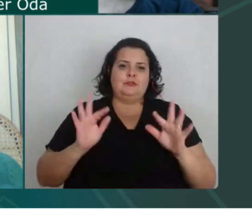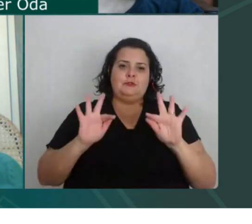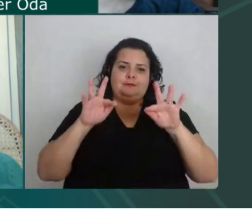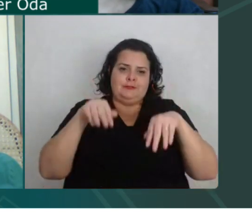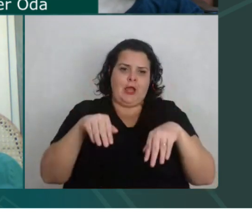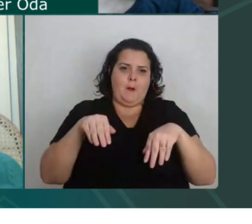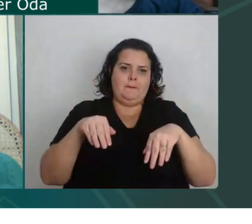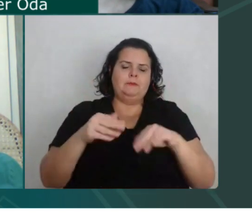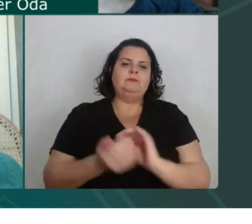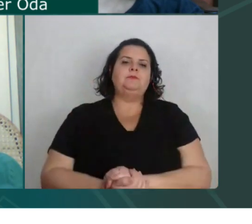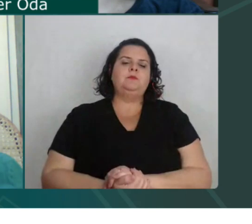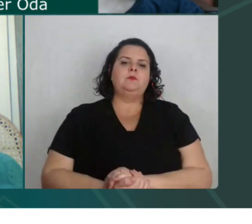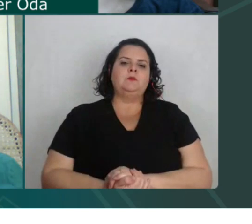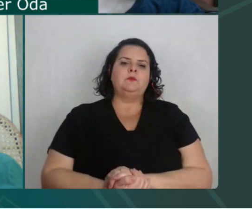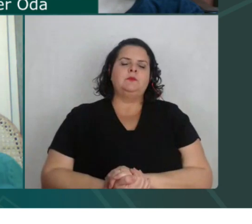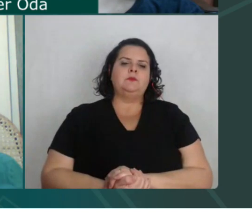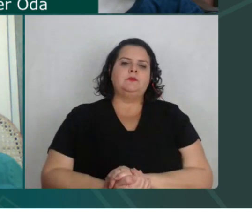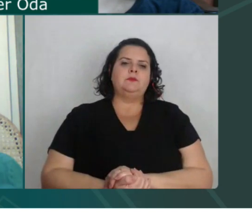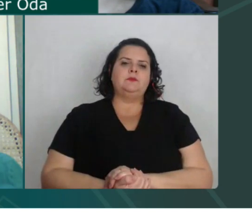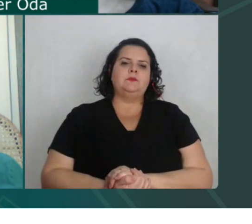né? Mas